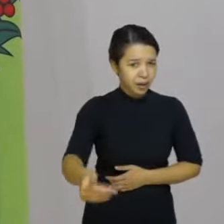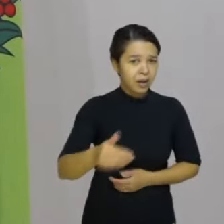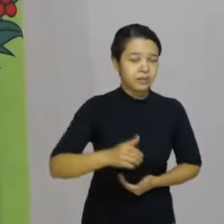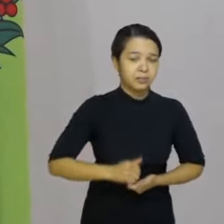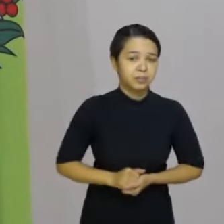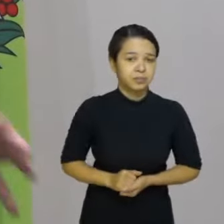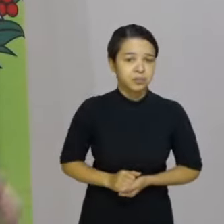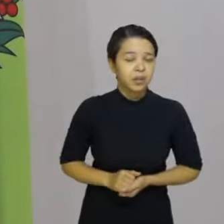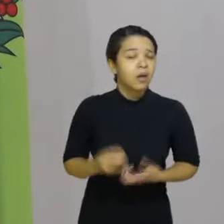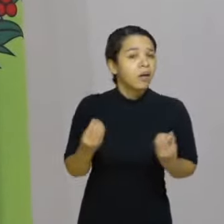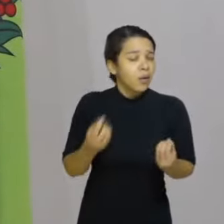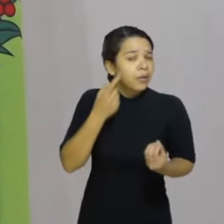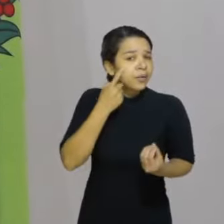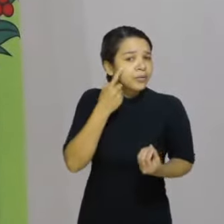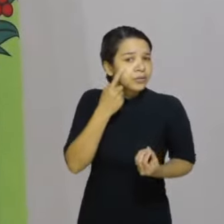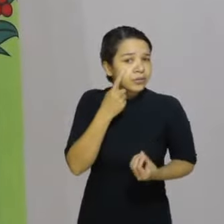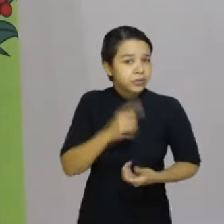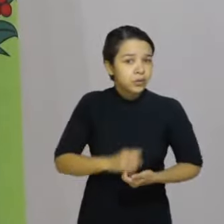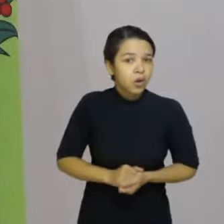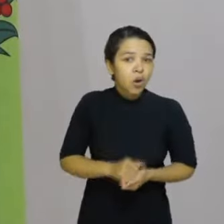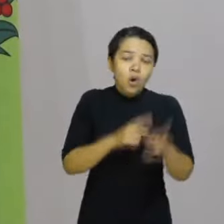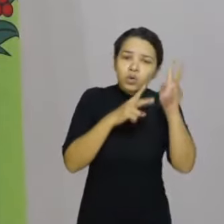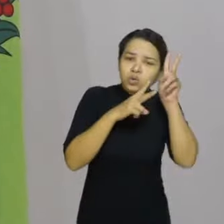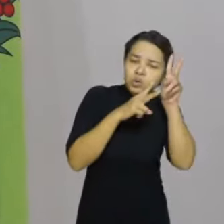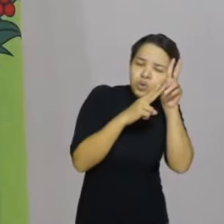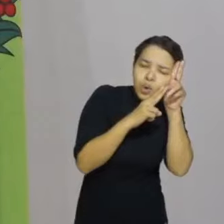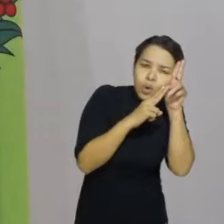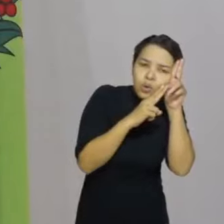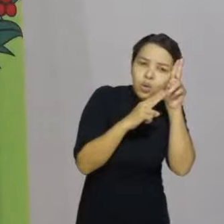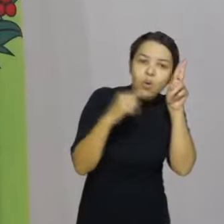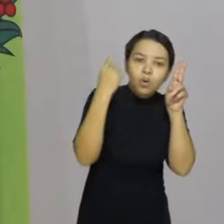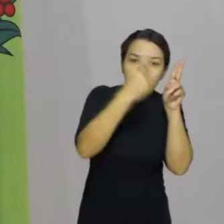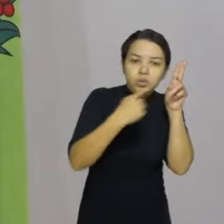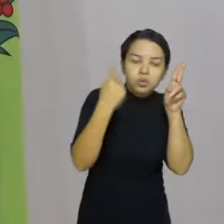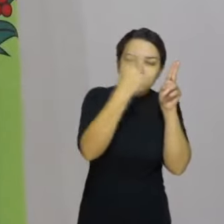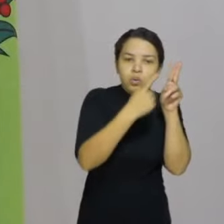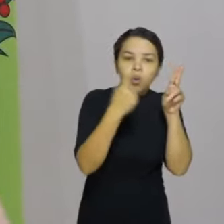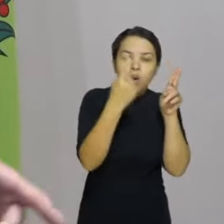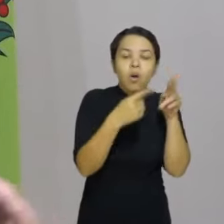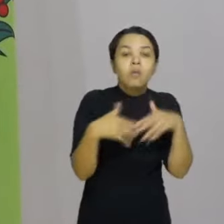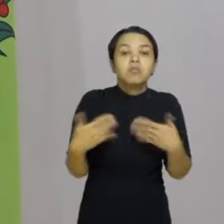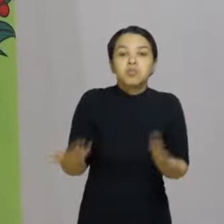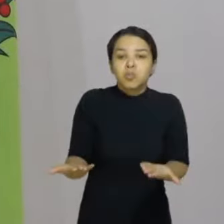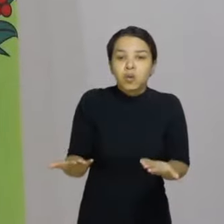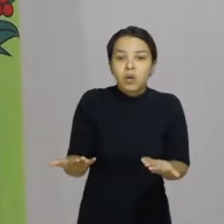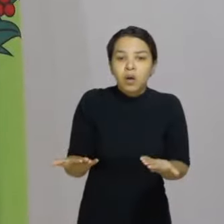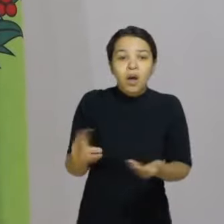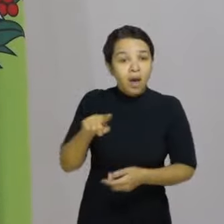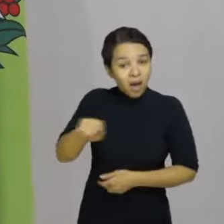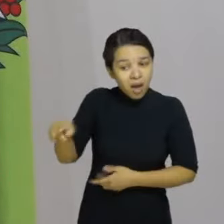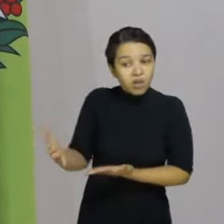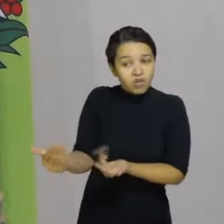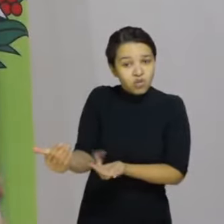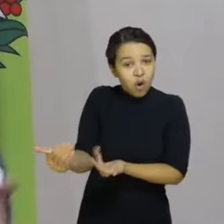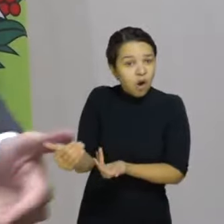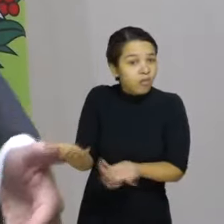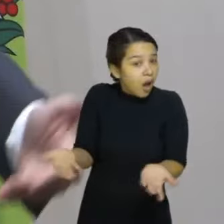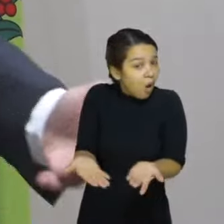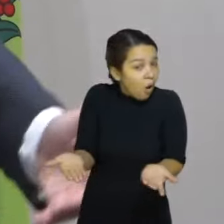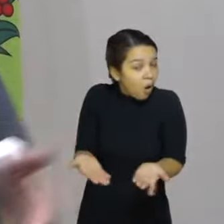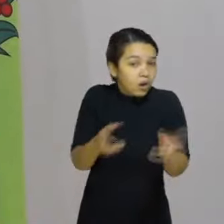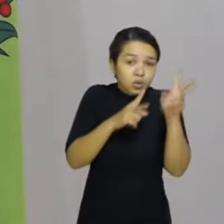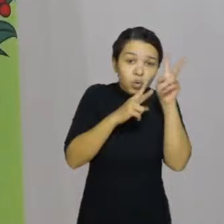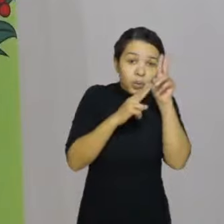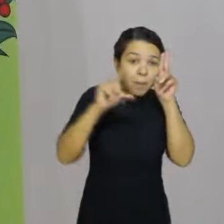barbaridade. O tempo médio de sono. Os adolescentes, em virtude dessa praga, estão dormindo menos. Estão